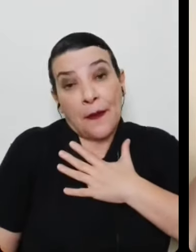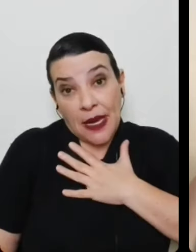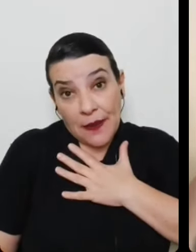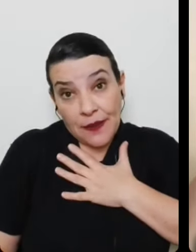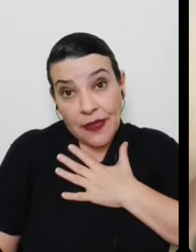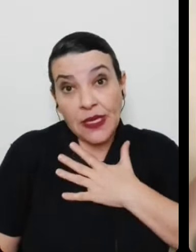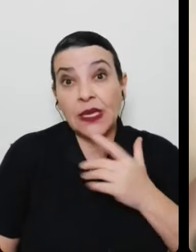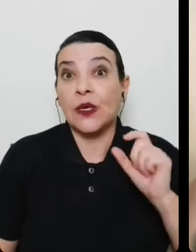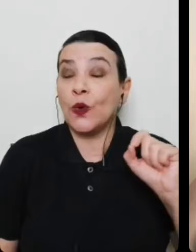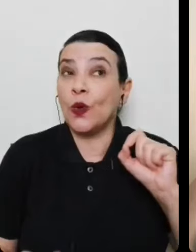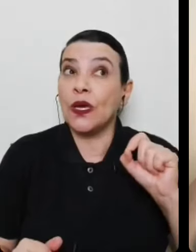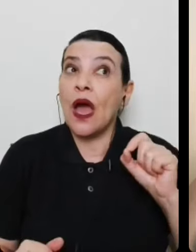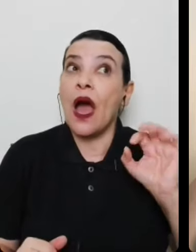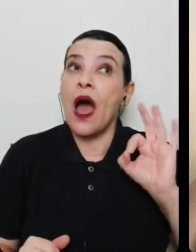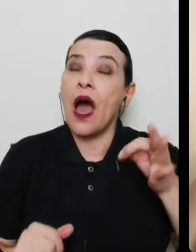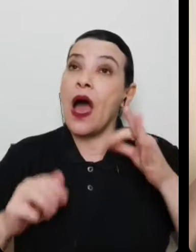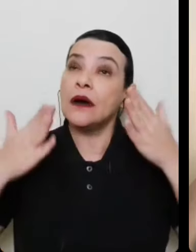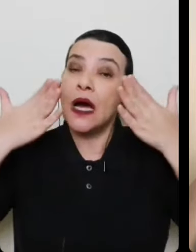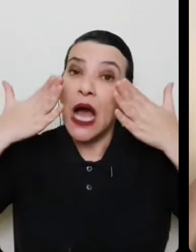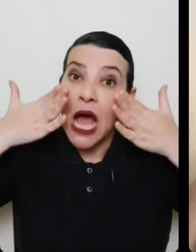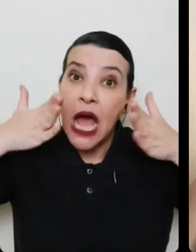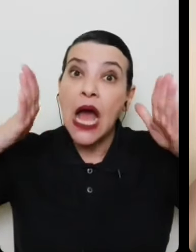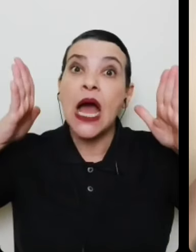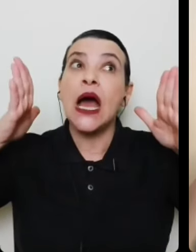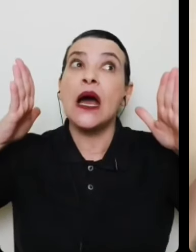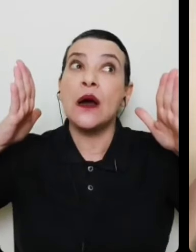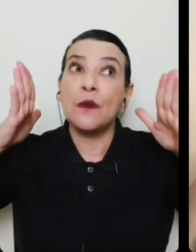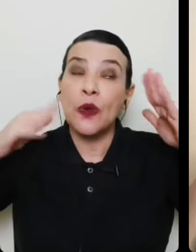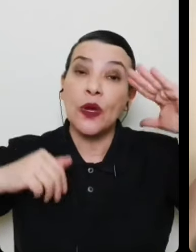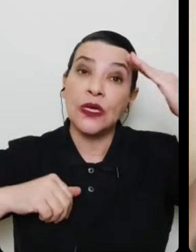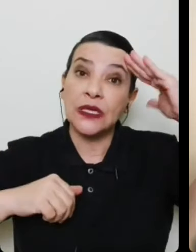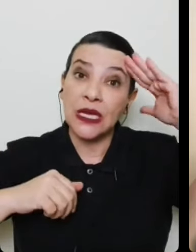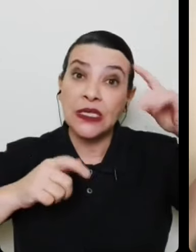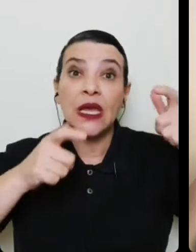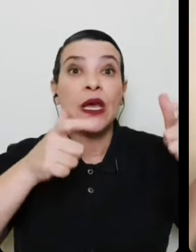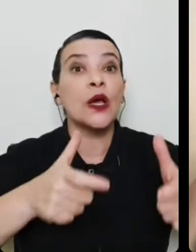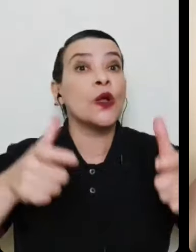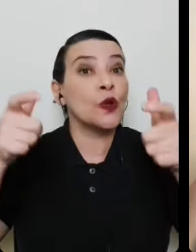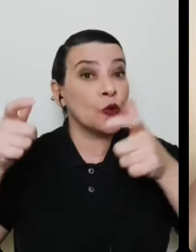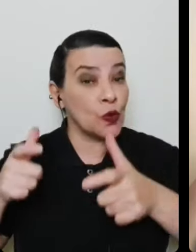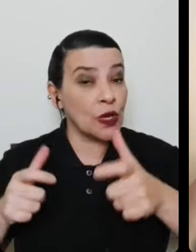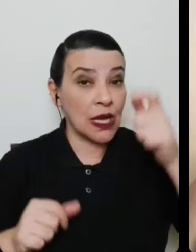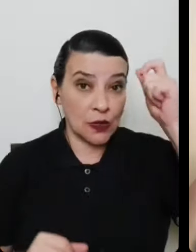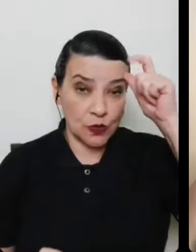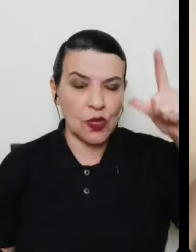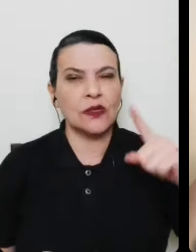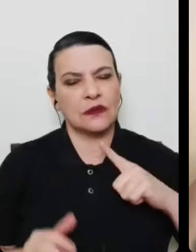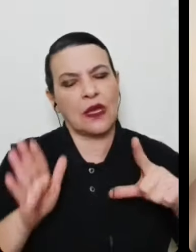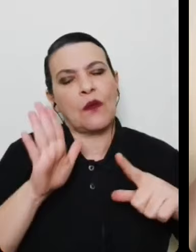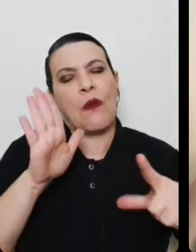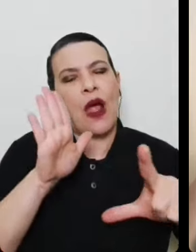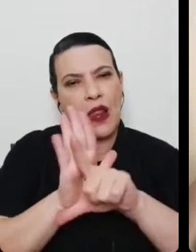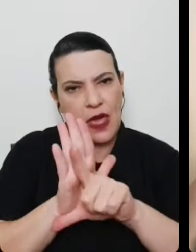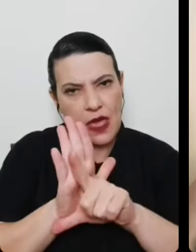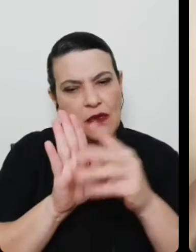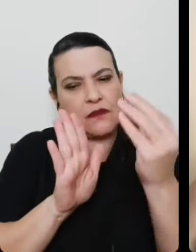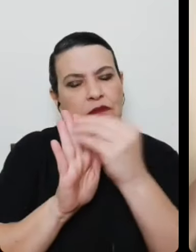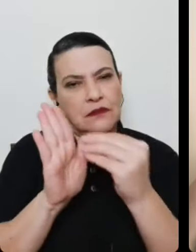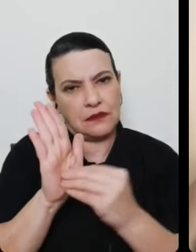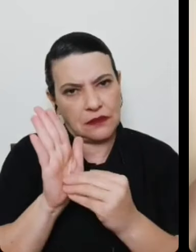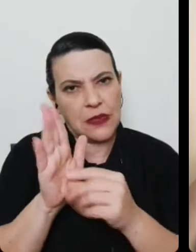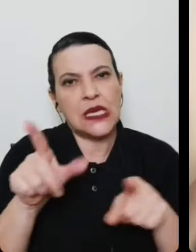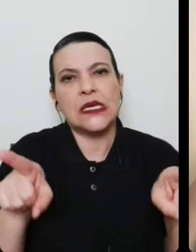aspecto mais amplo, dessa aproximação com os espaços culturais, porque a gente tem uma legislação, né, e a gente tem